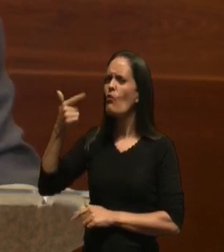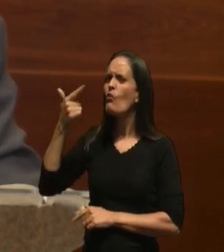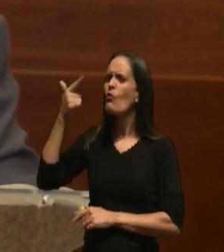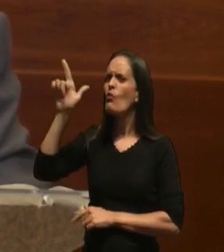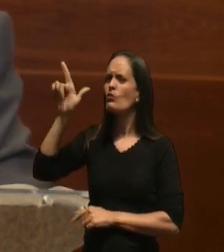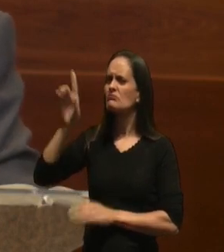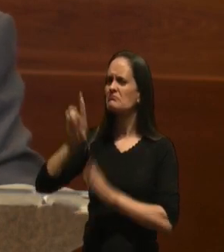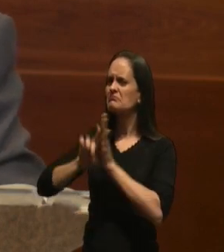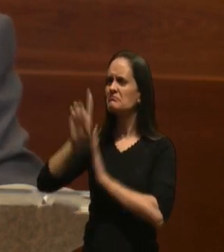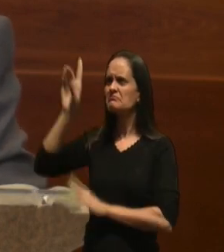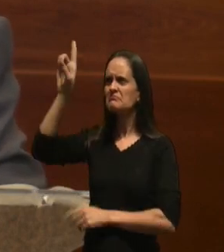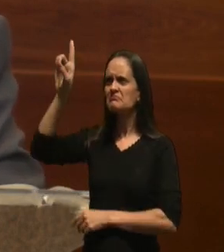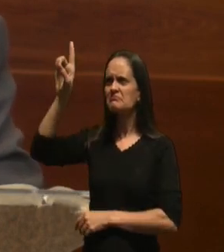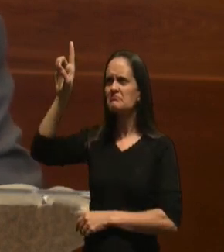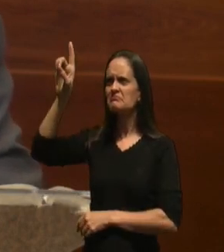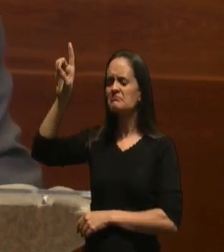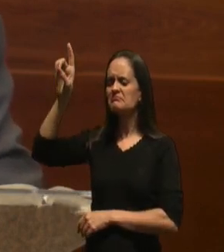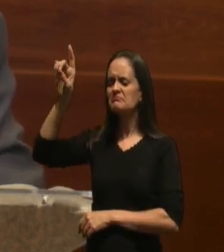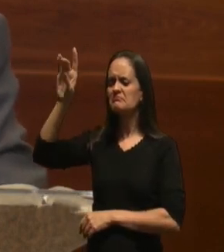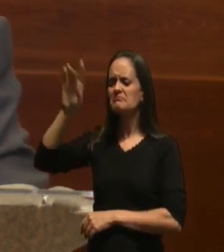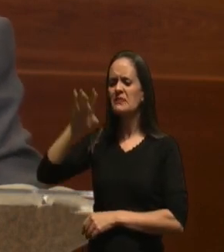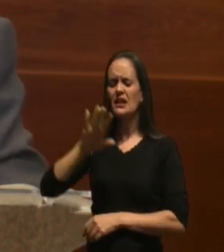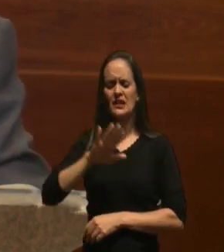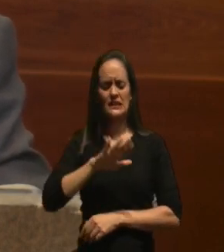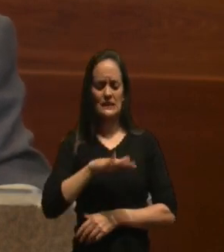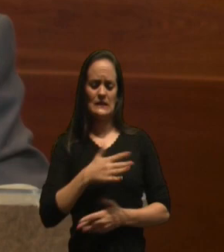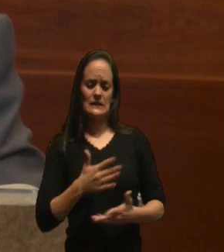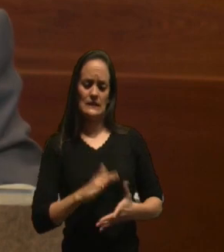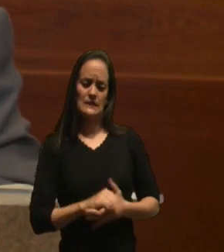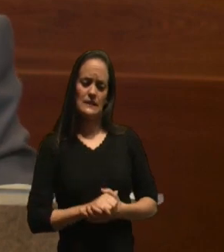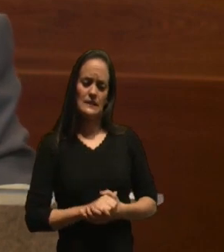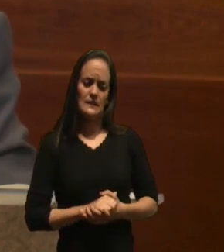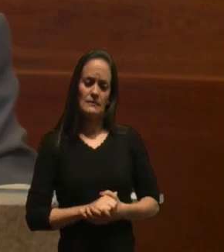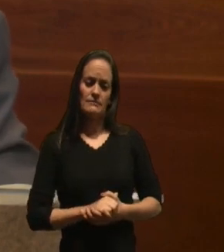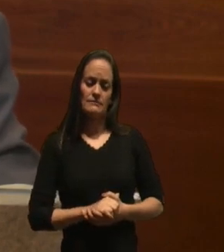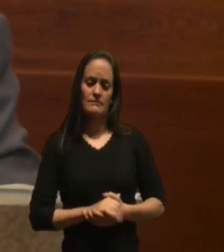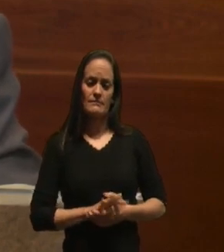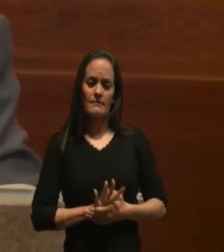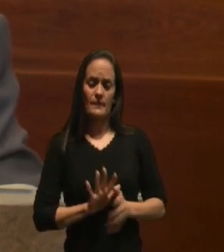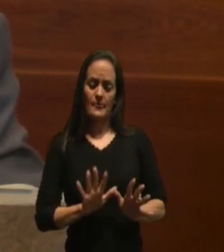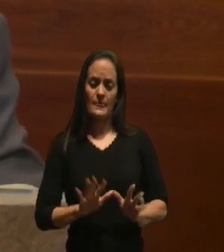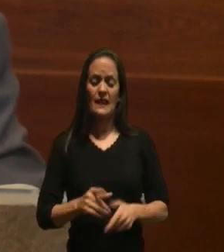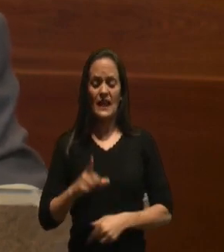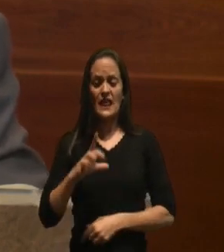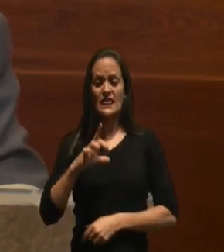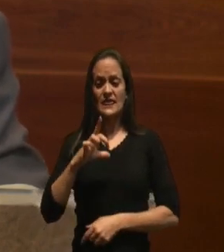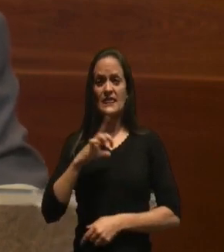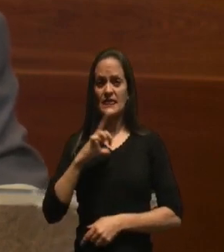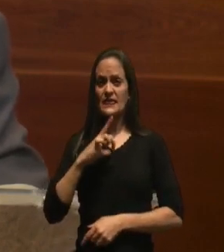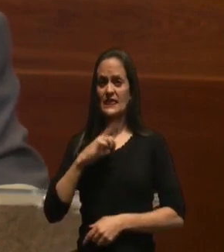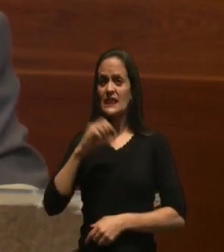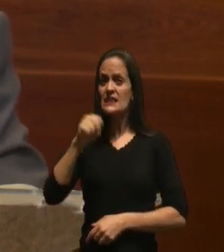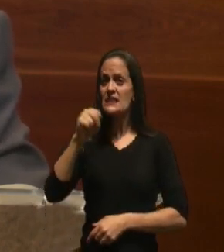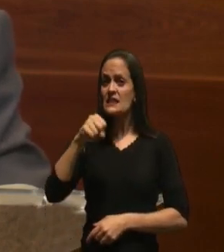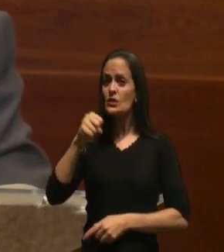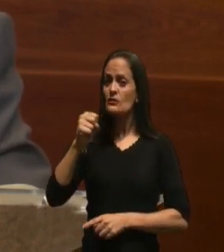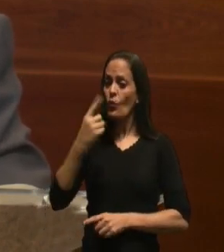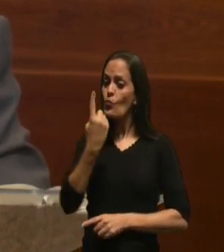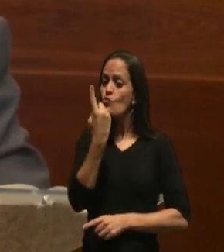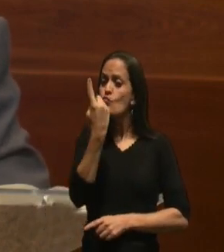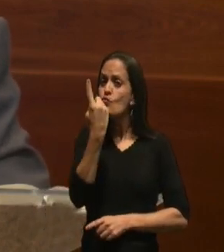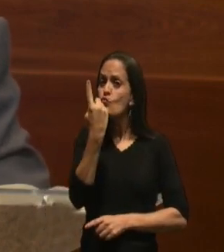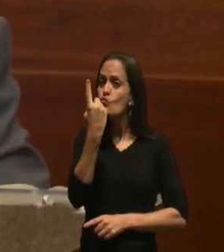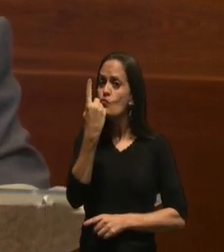rei de Israel respondeu para Josafá o seguinte: olha, há um rei sim, há um profeta sim, há